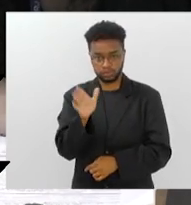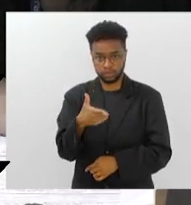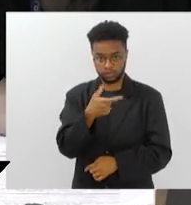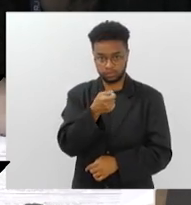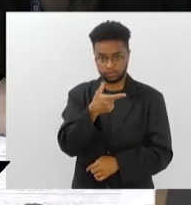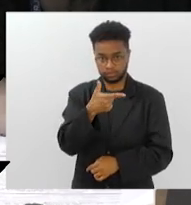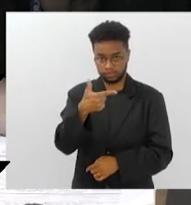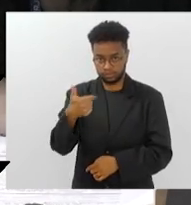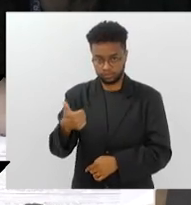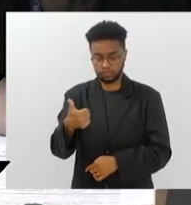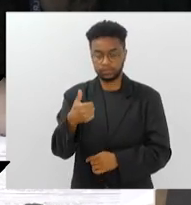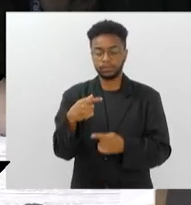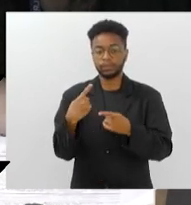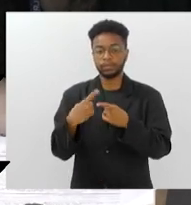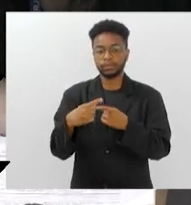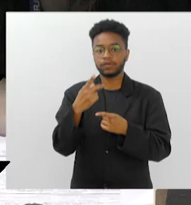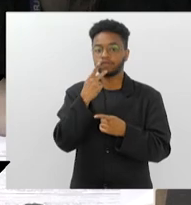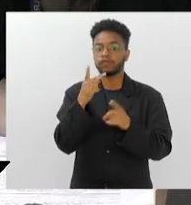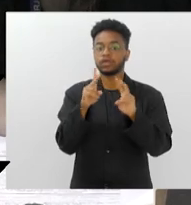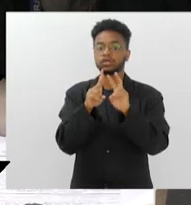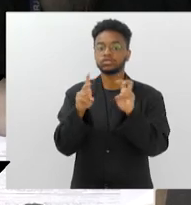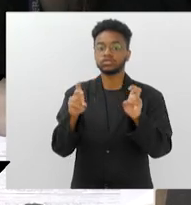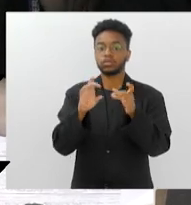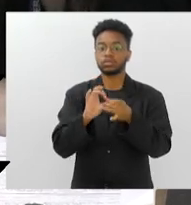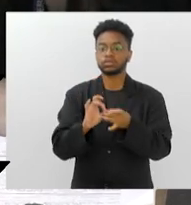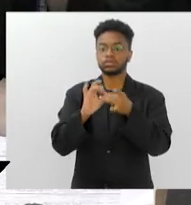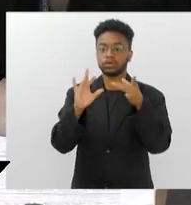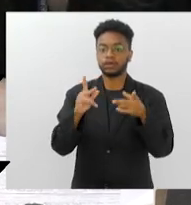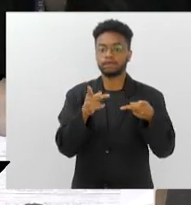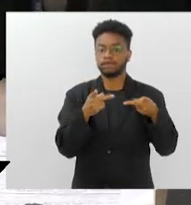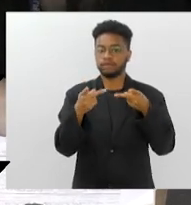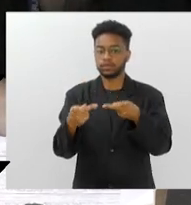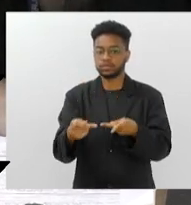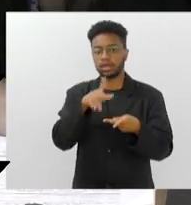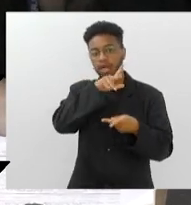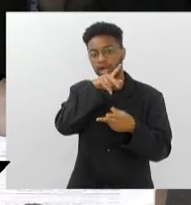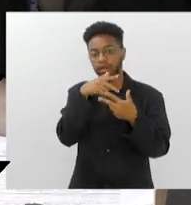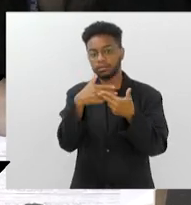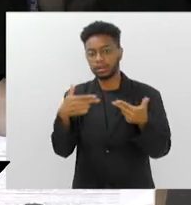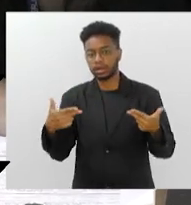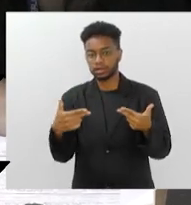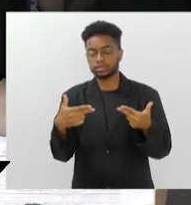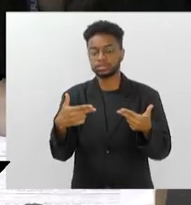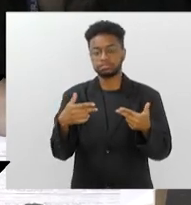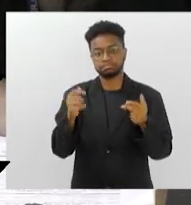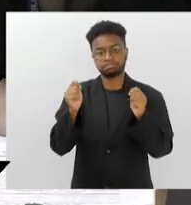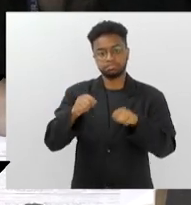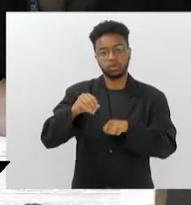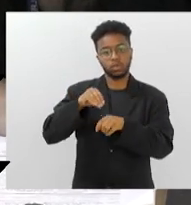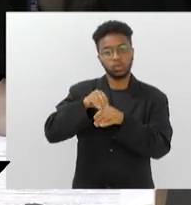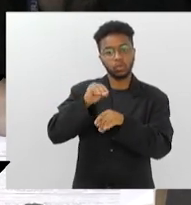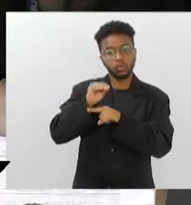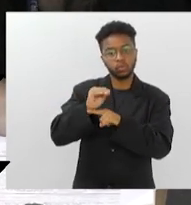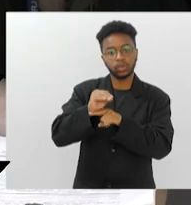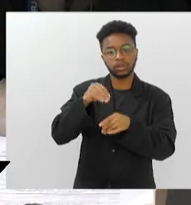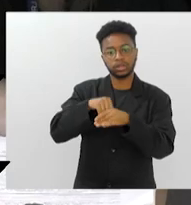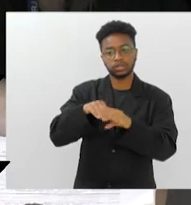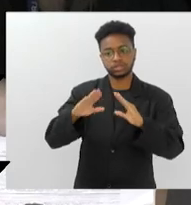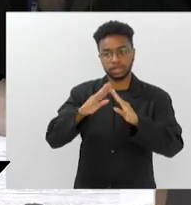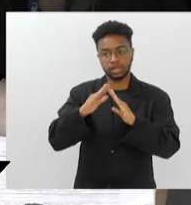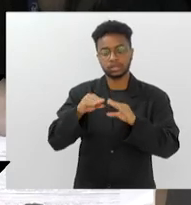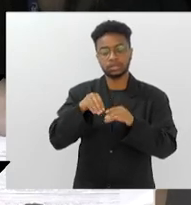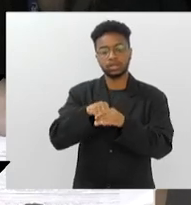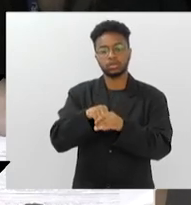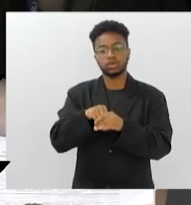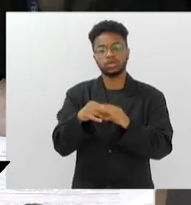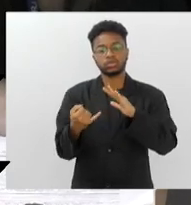2021 que dispõe sobre a permissão para visitação de animais domésticos de estimação na rede pública Estadual de saúde no